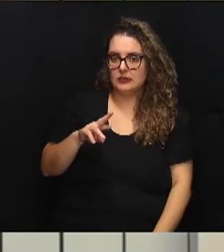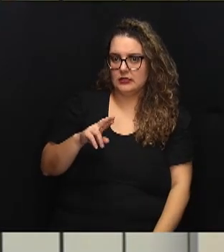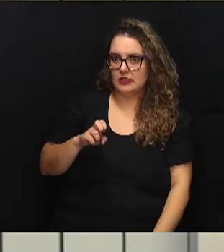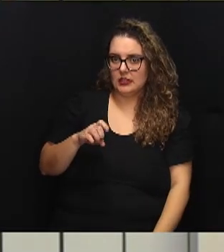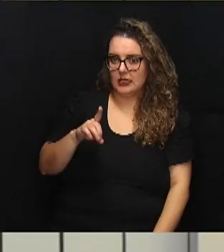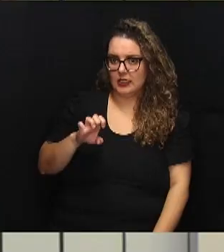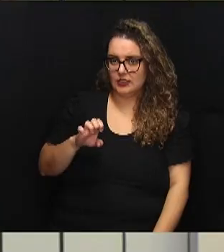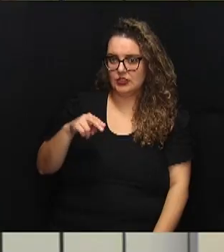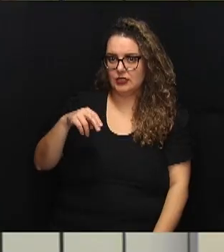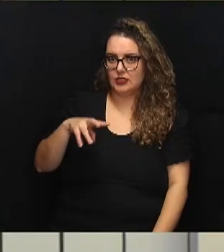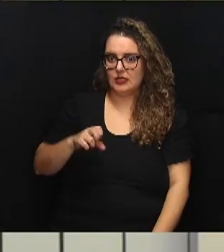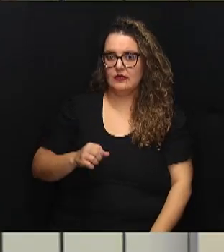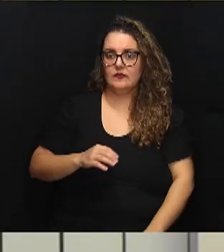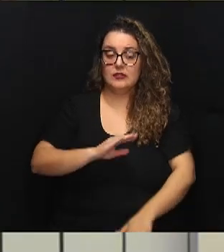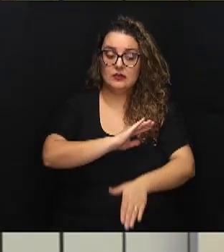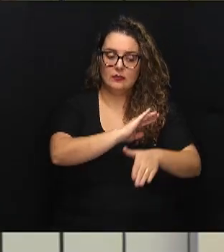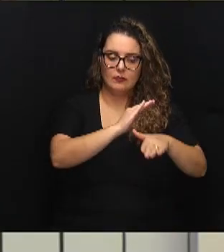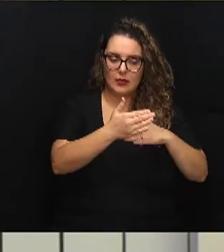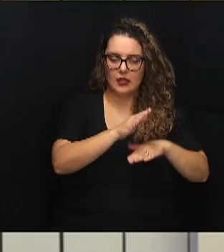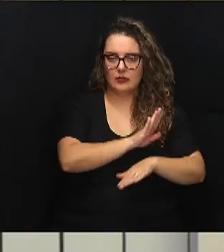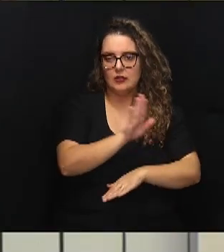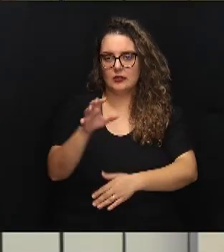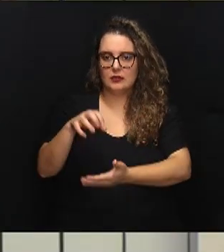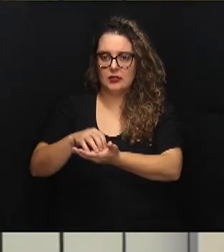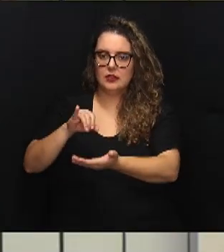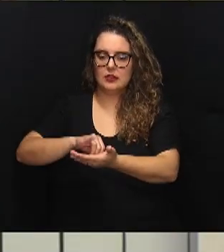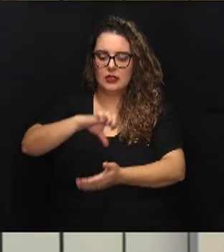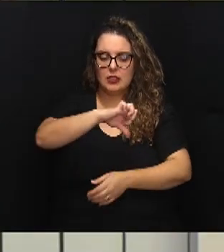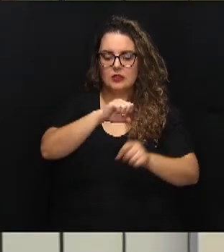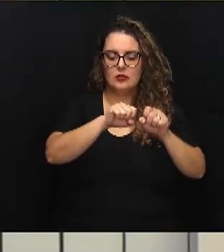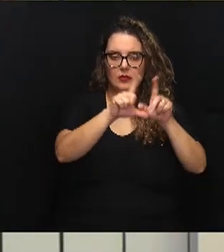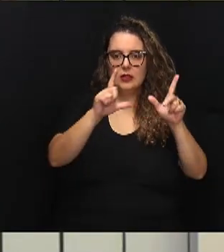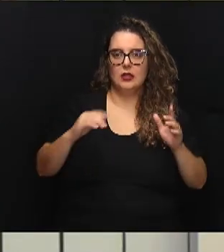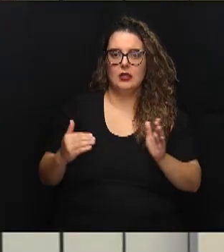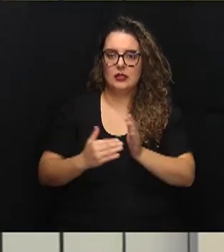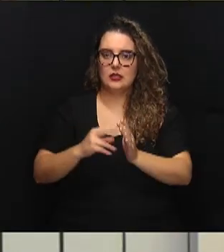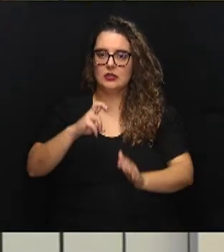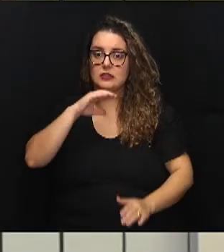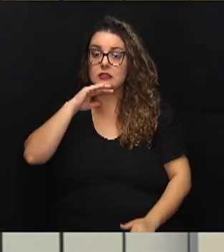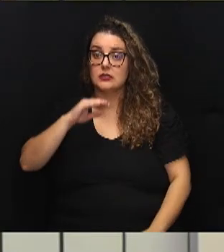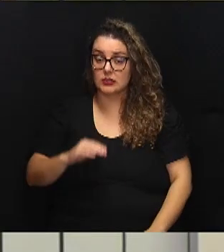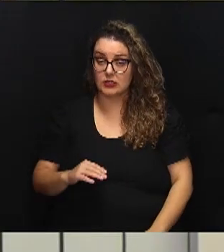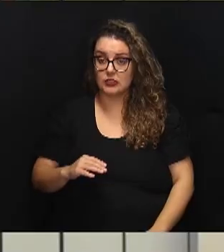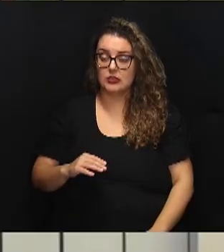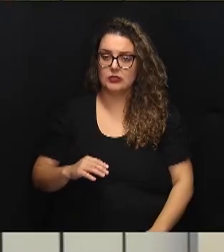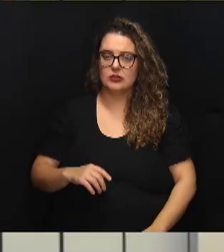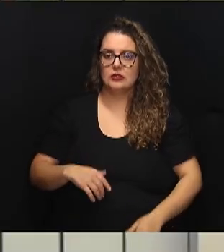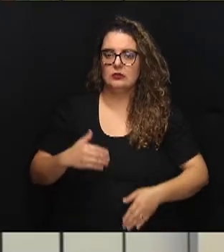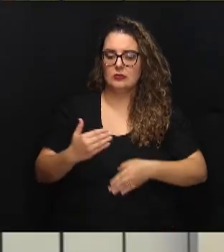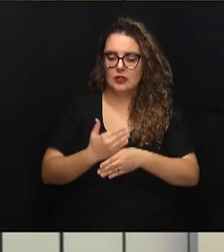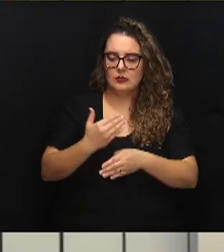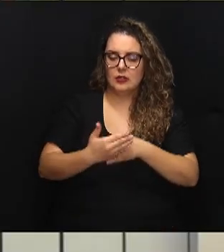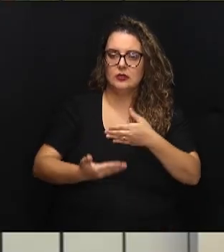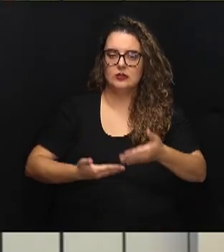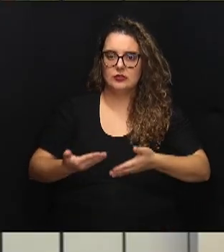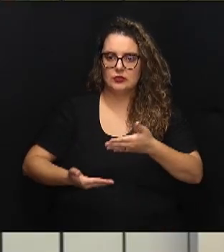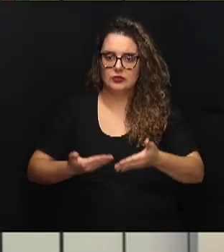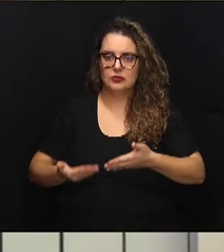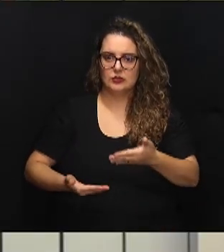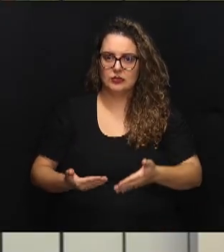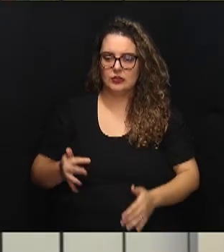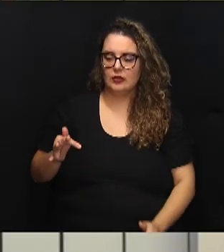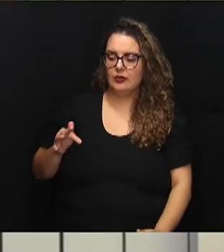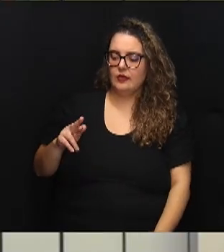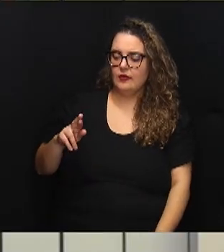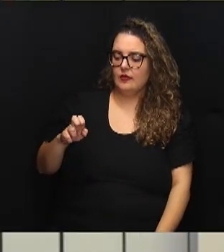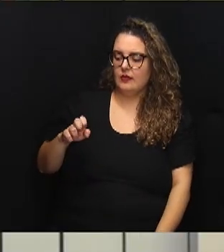Centro. Vai ficar interditado das 9 horas da manhã às 5 horas da tarde para execução de serviços de fresagem